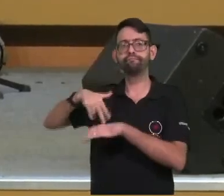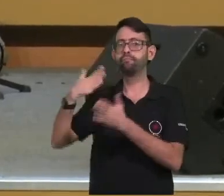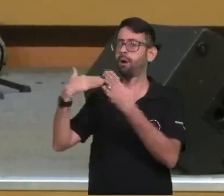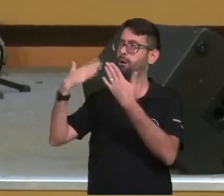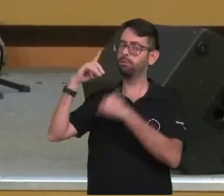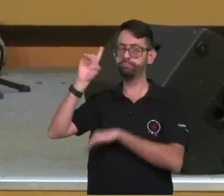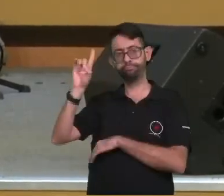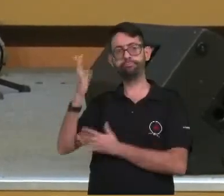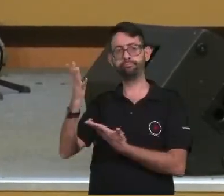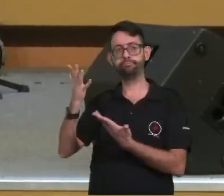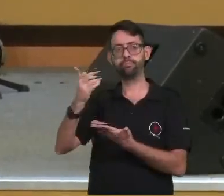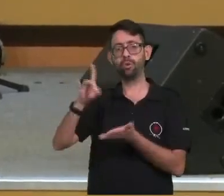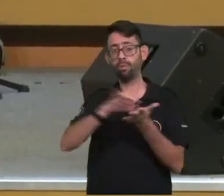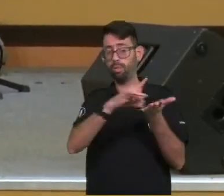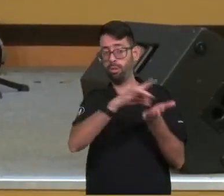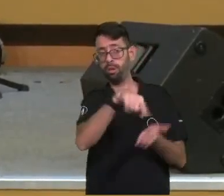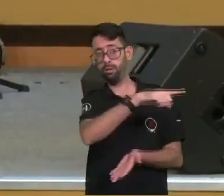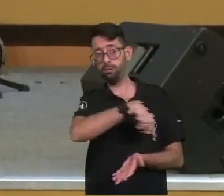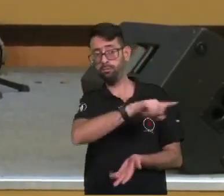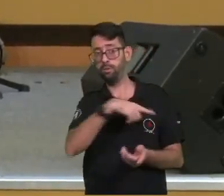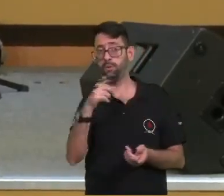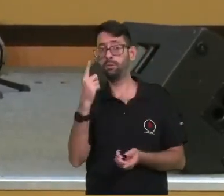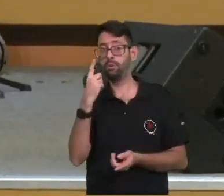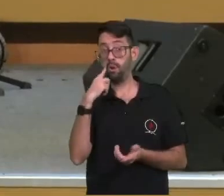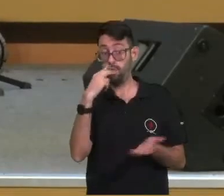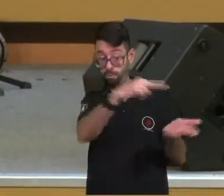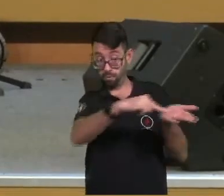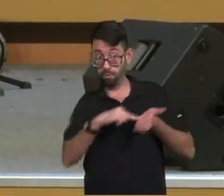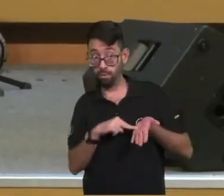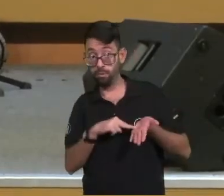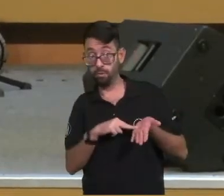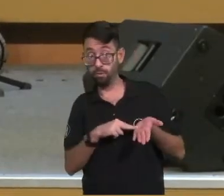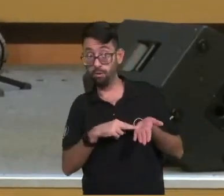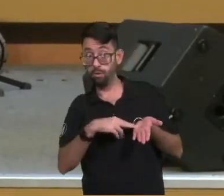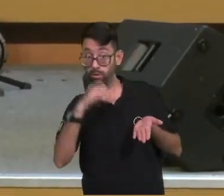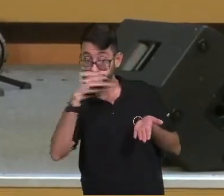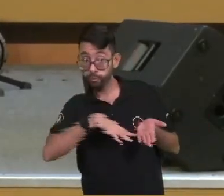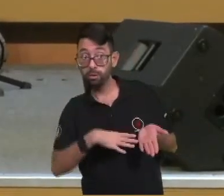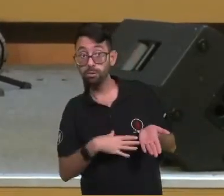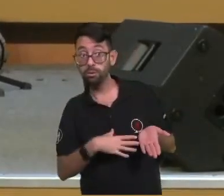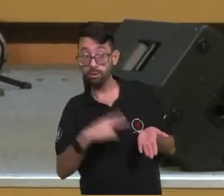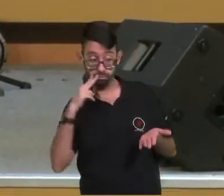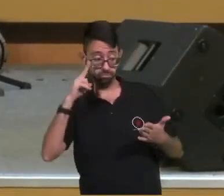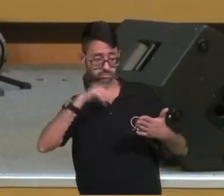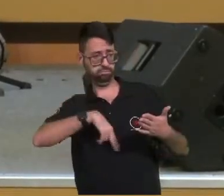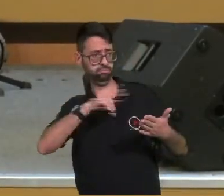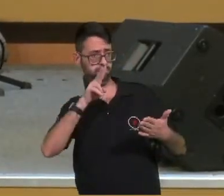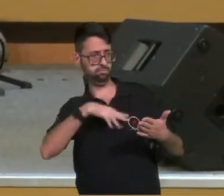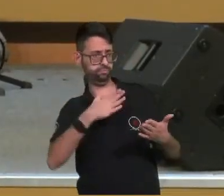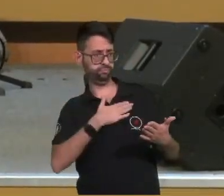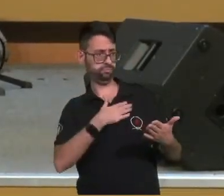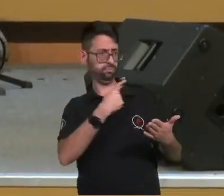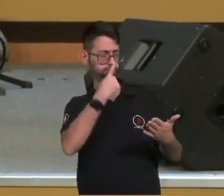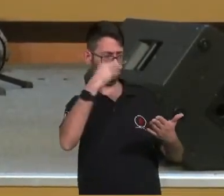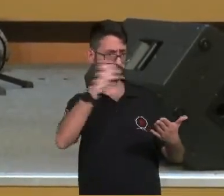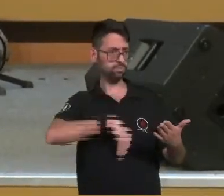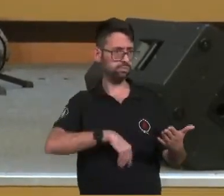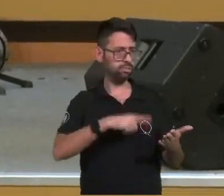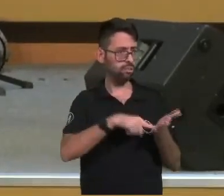viu o Senaqueribe aí, o que está falando? Mandou uma carta para mim, olha. O que ele falou de mim, eu nem ligo. Mas o que ele falou do